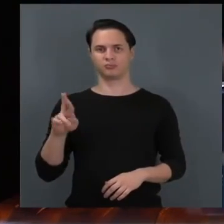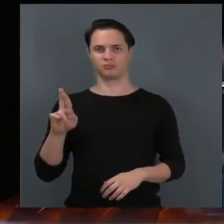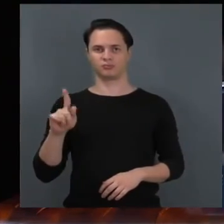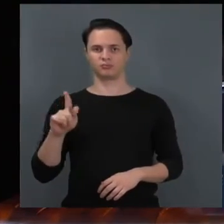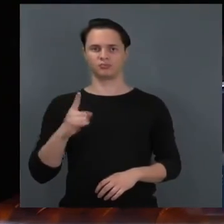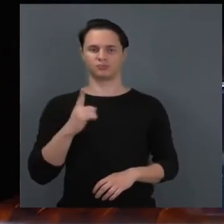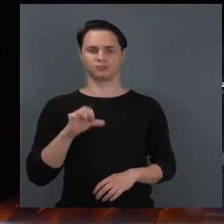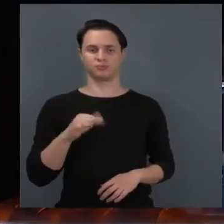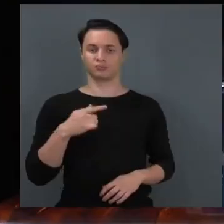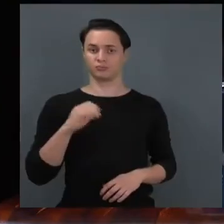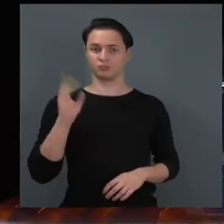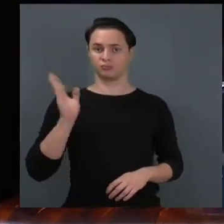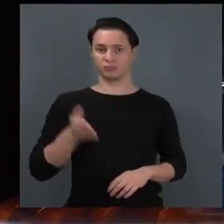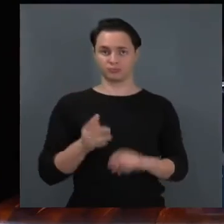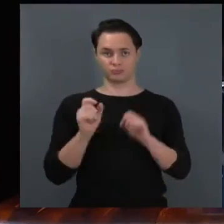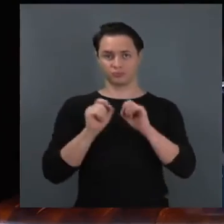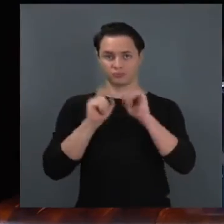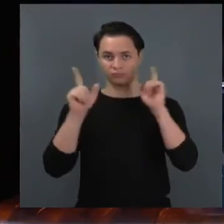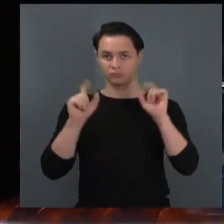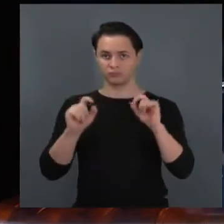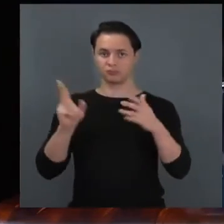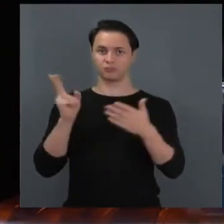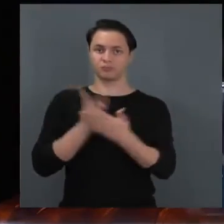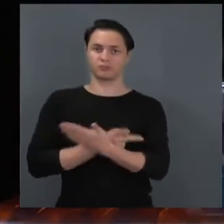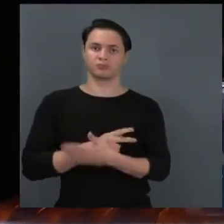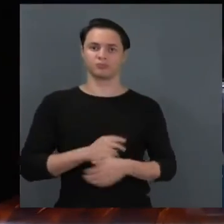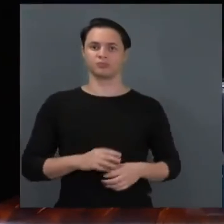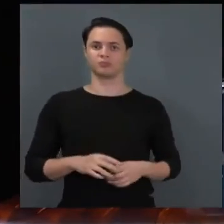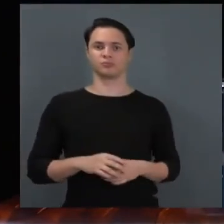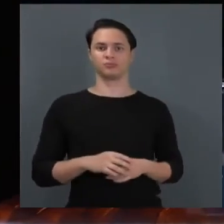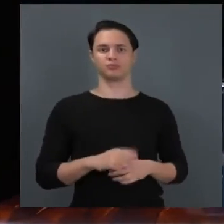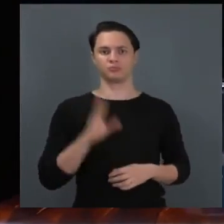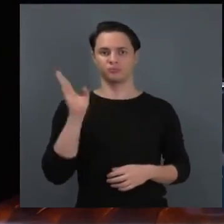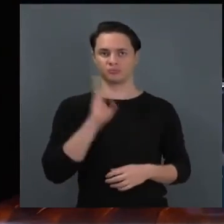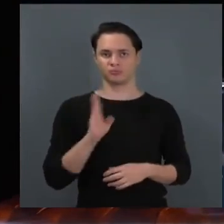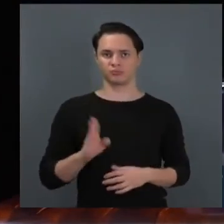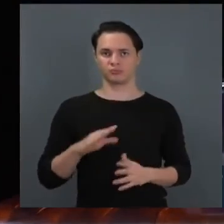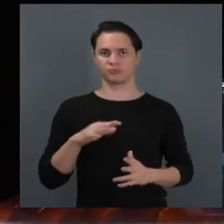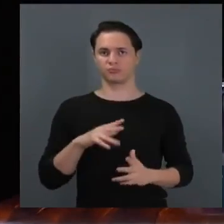1970, ele já anunciava o que ia acontecer no Brasil e no nosso estado.